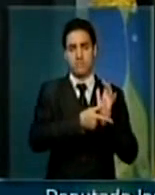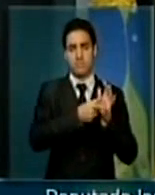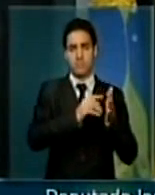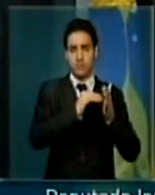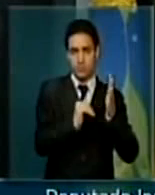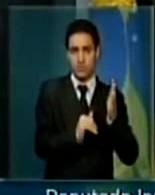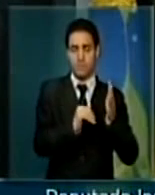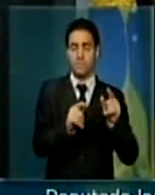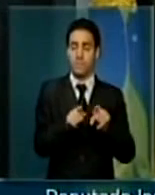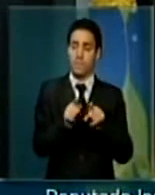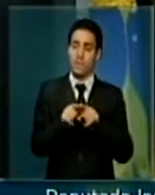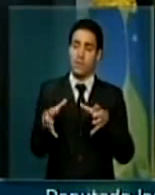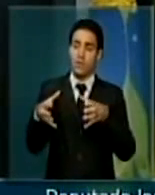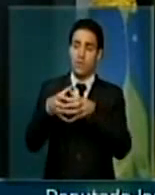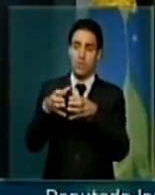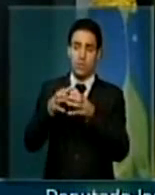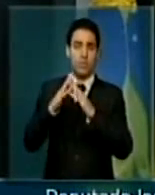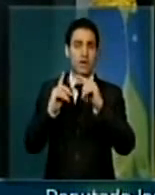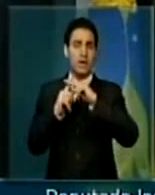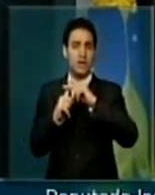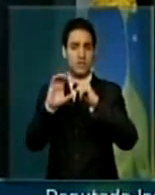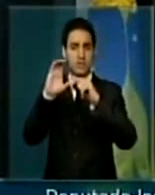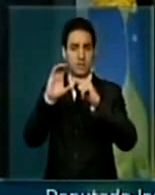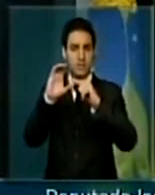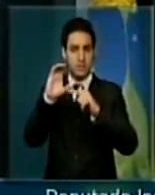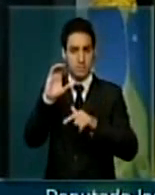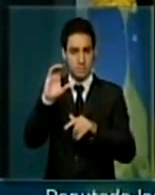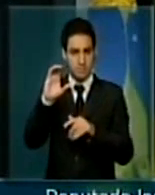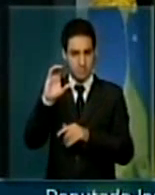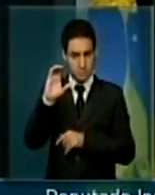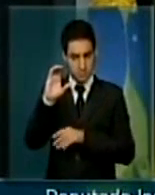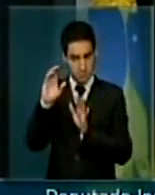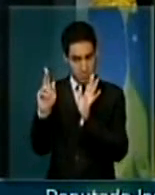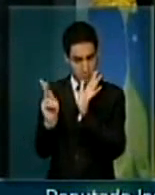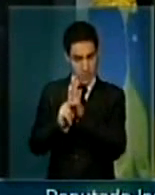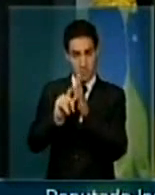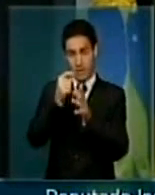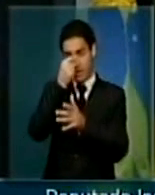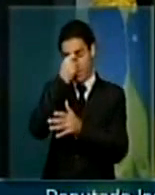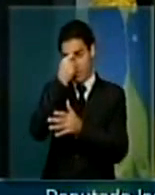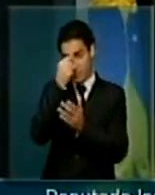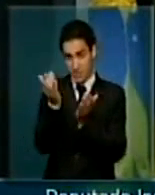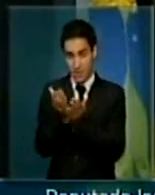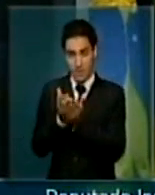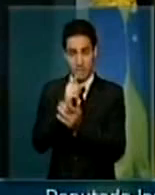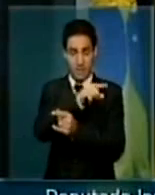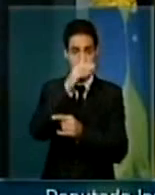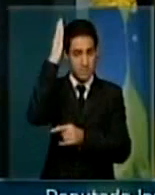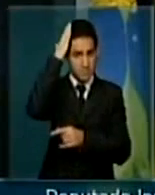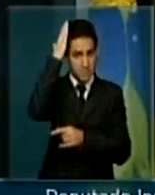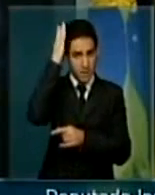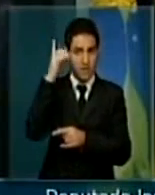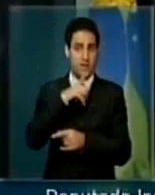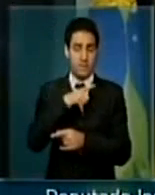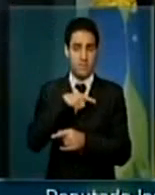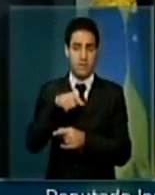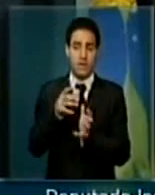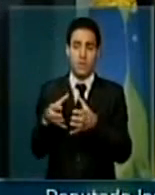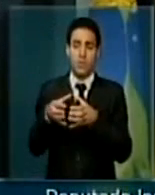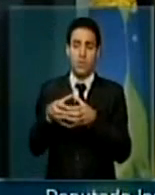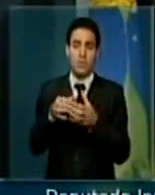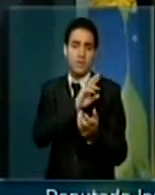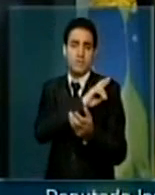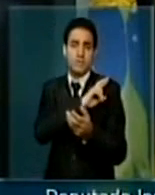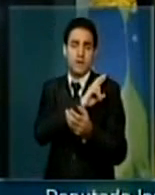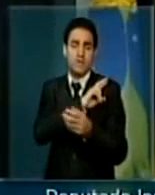a pastoral carcerária da Igreja do Evangelho Quadrangular no estado do Pará, que, ao longo